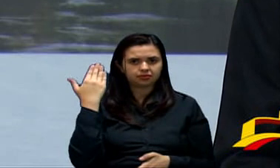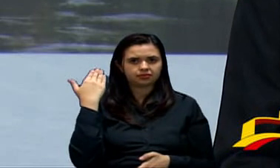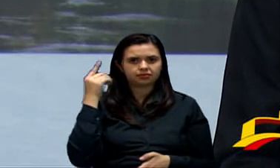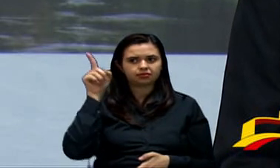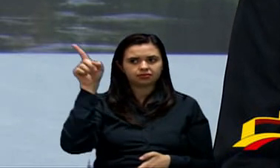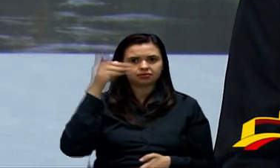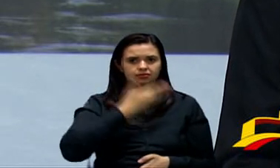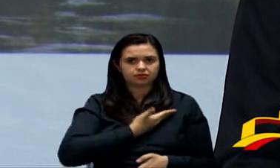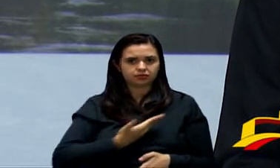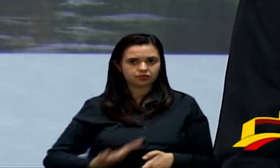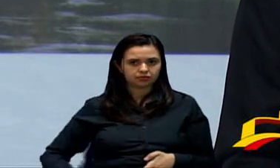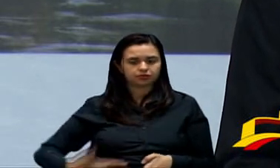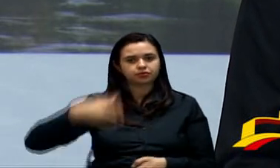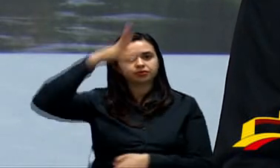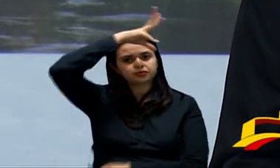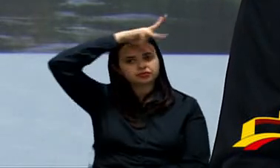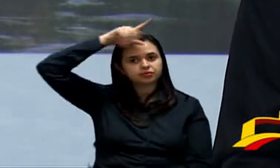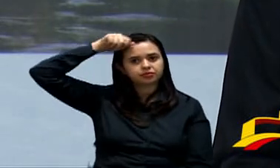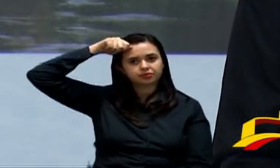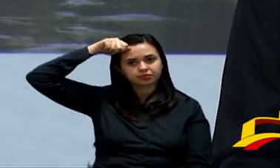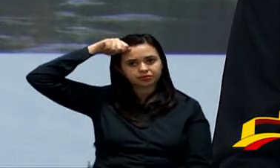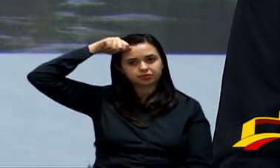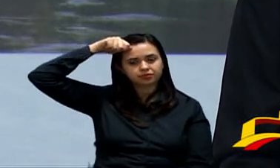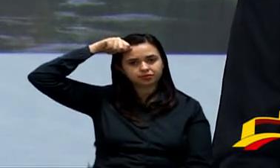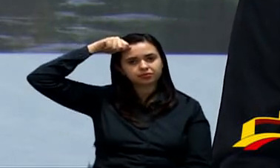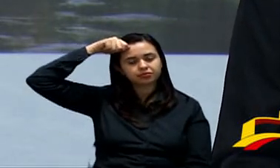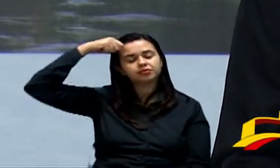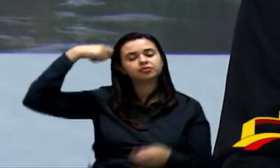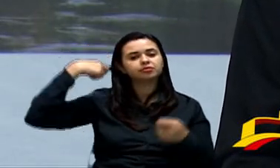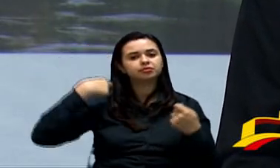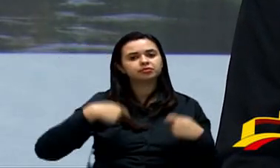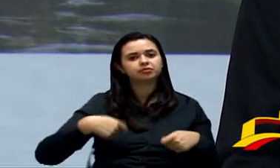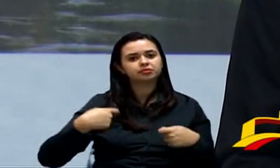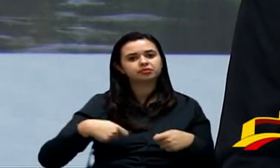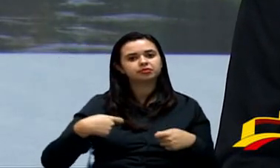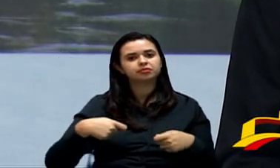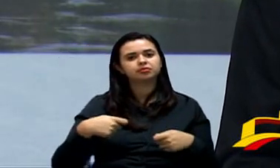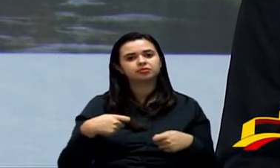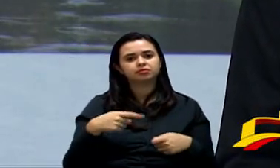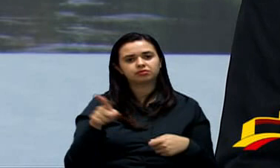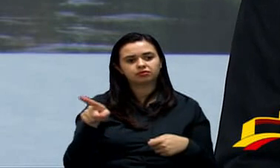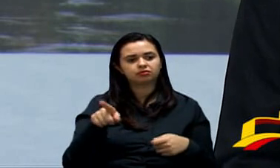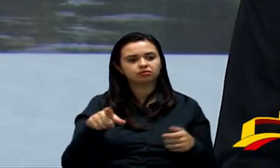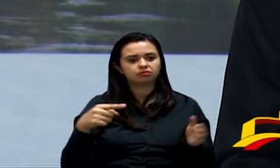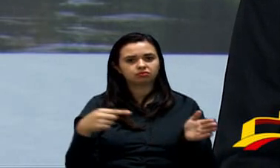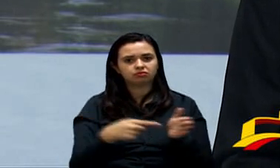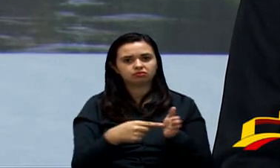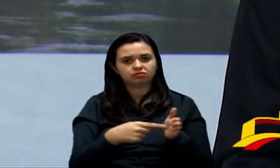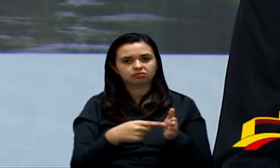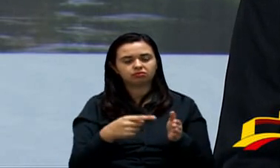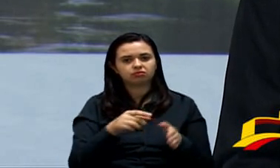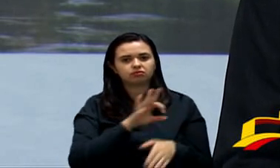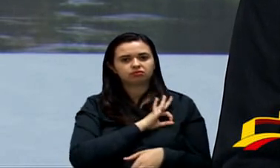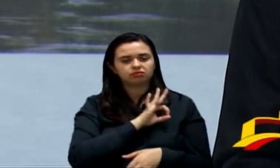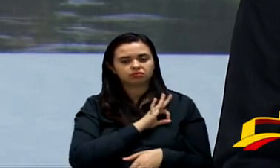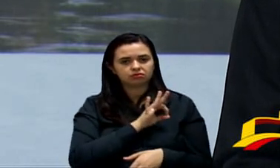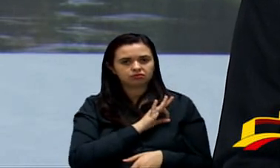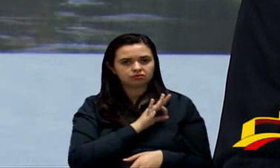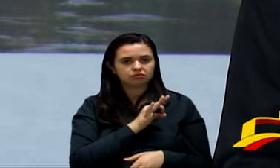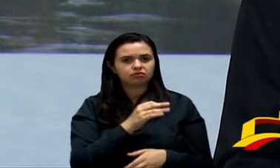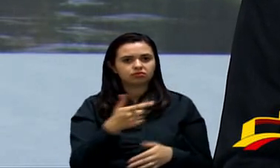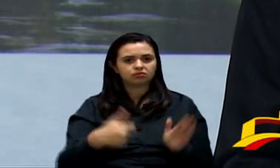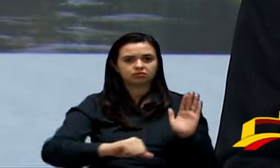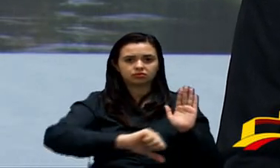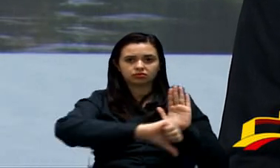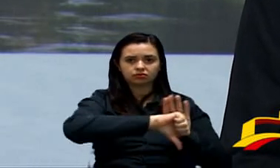do Amazonas, o Wilson Lima, foi indiciado pelo Supremo Tribunal Federal por possíveis crimes